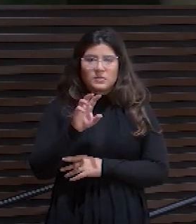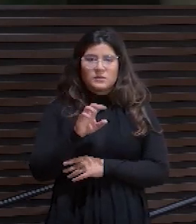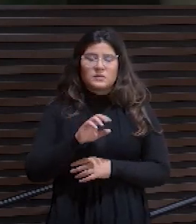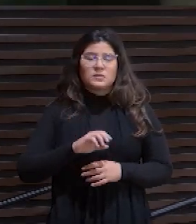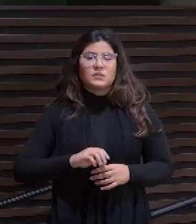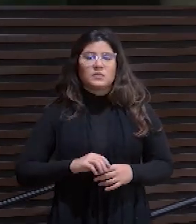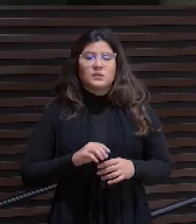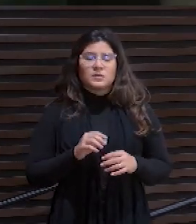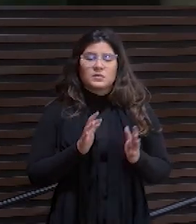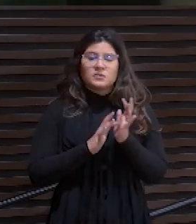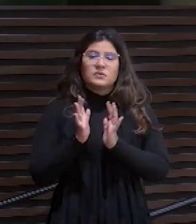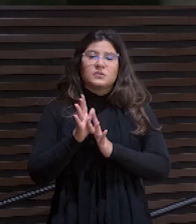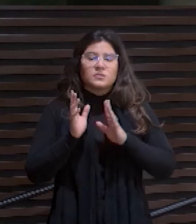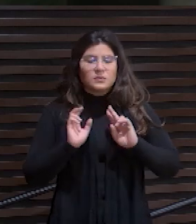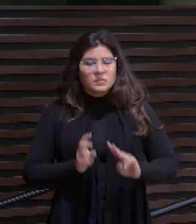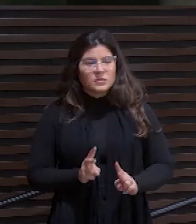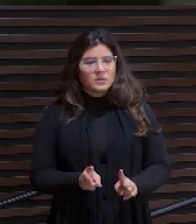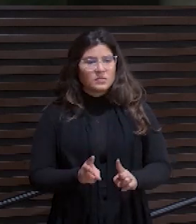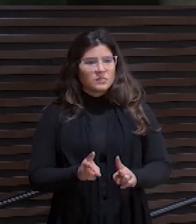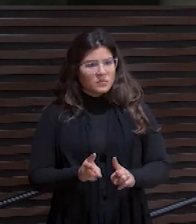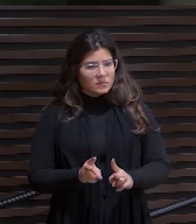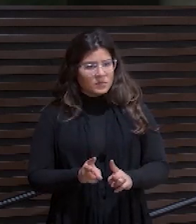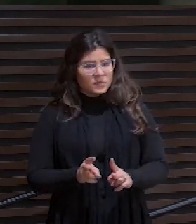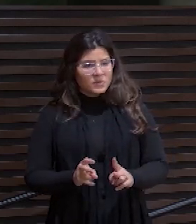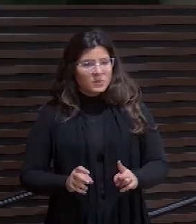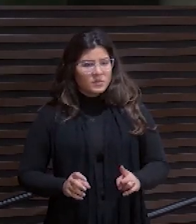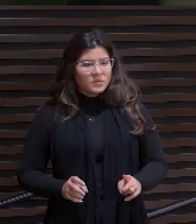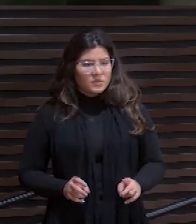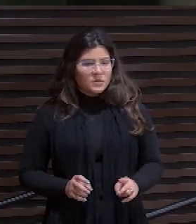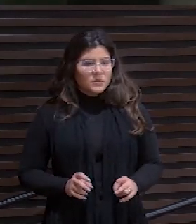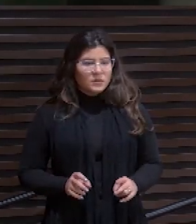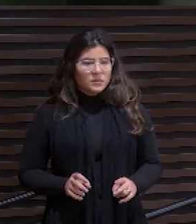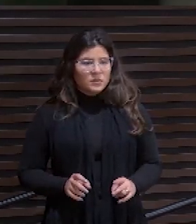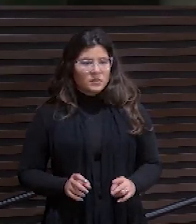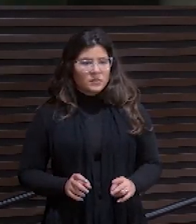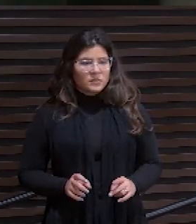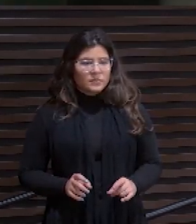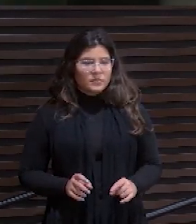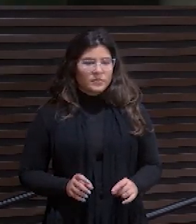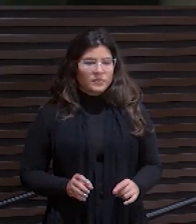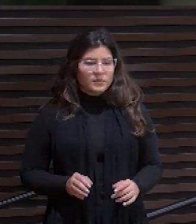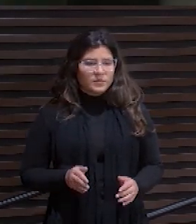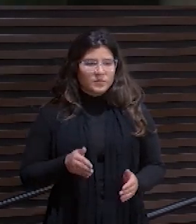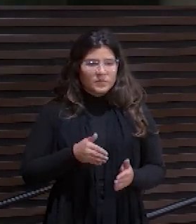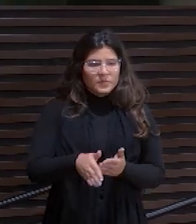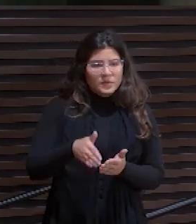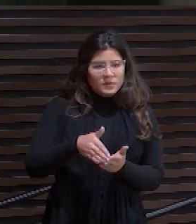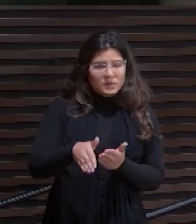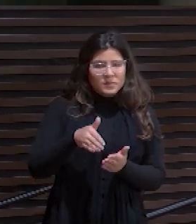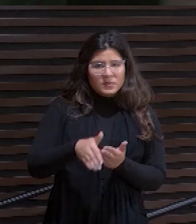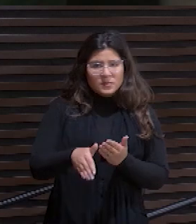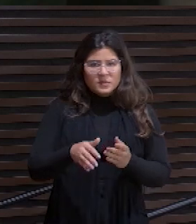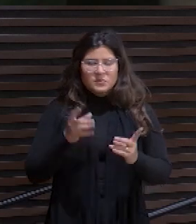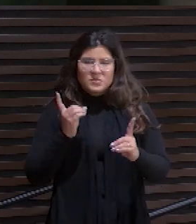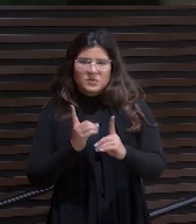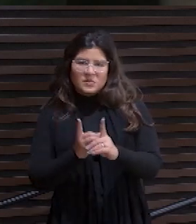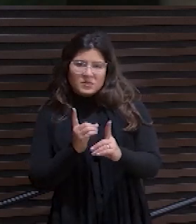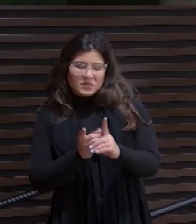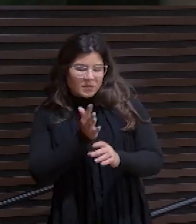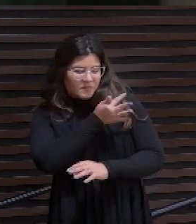ele sempre repreende os fariseus e os escribas, os mestres da lei, os religiosos,